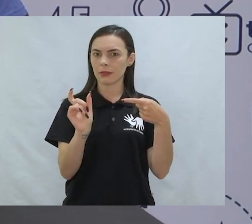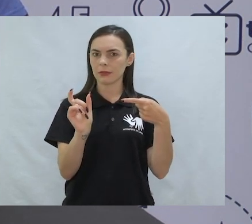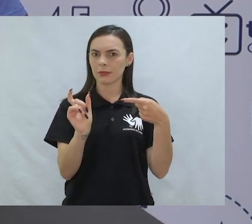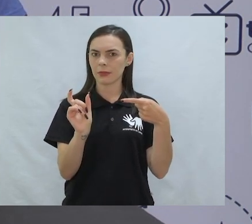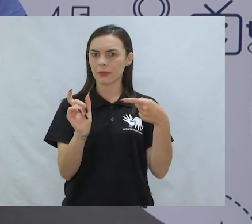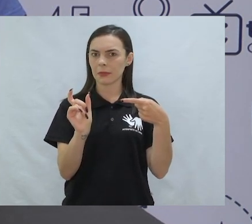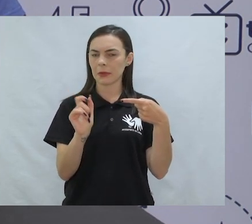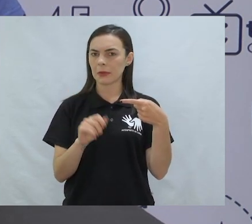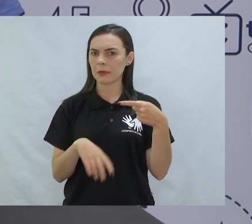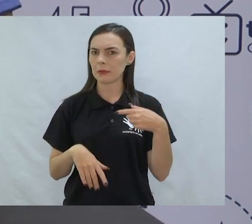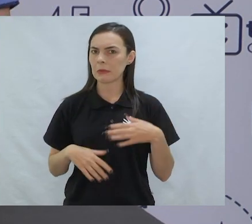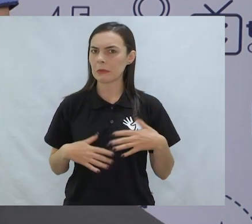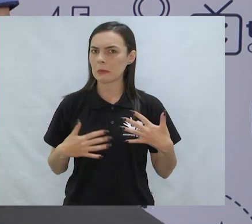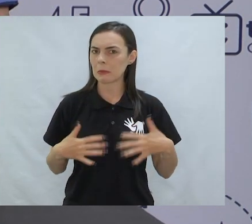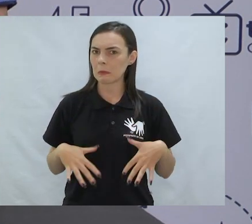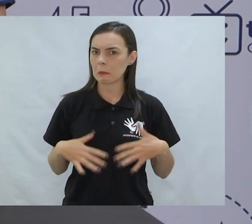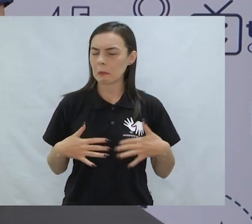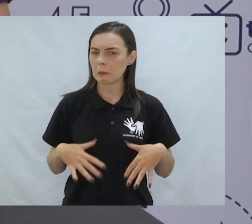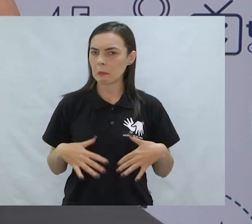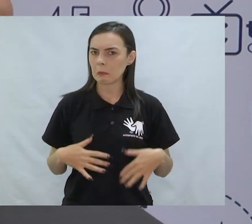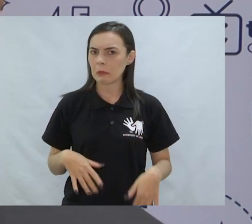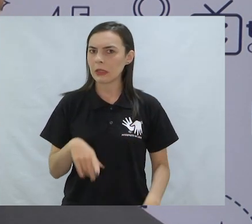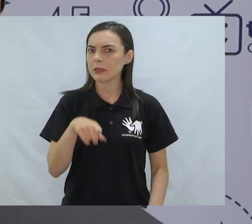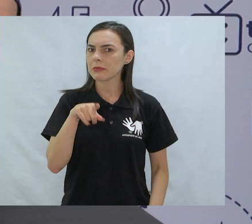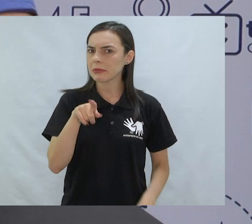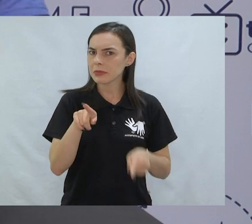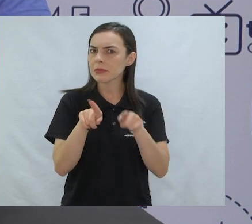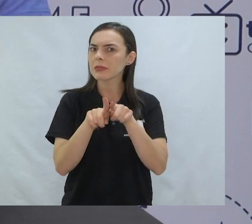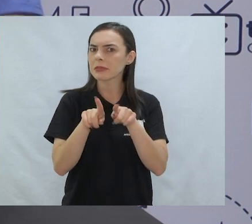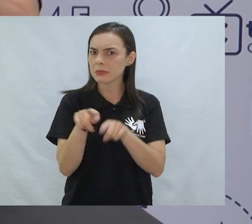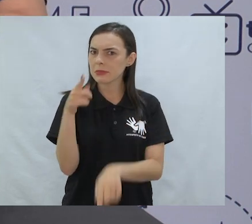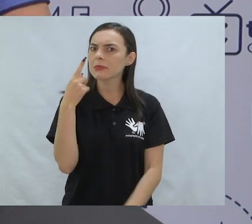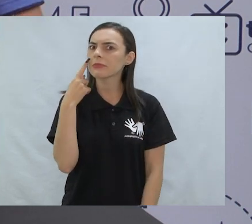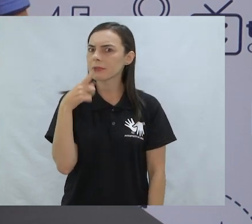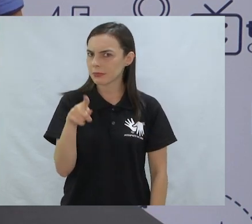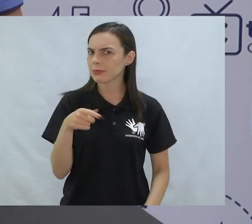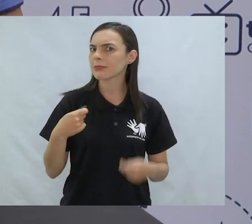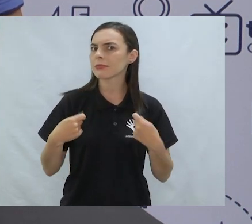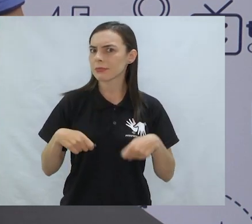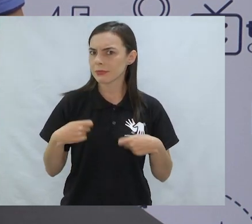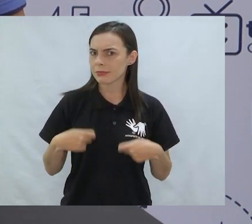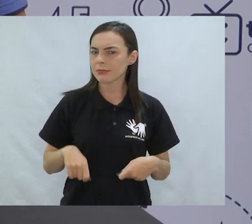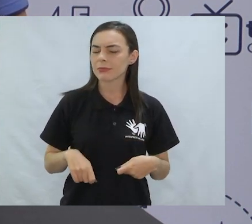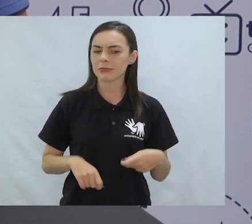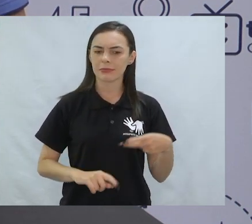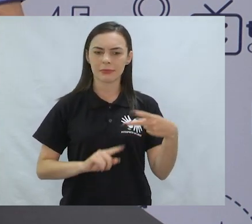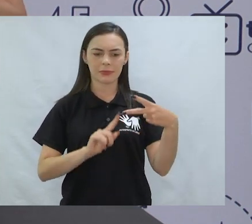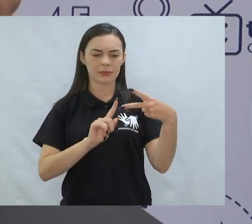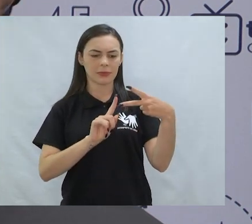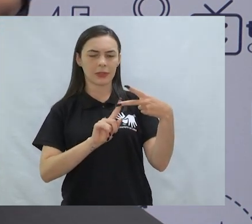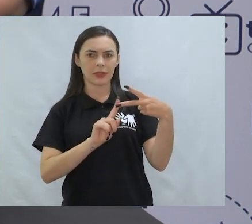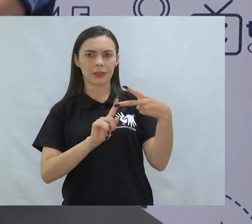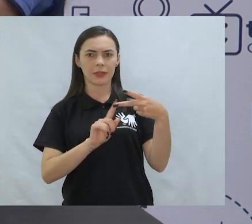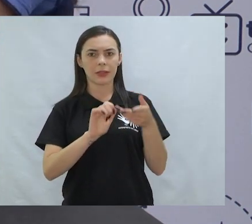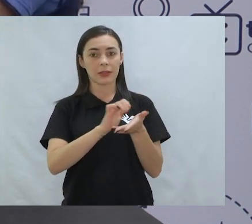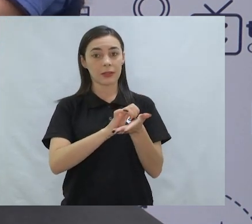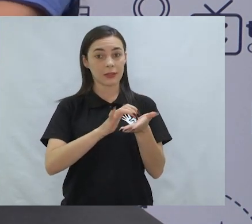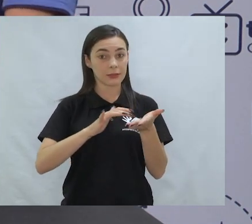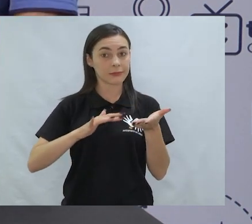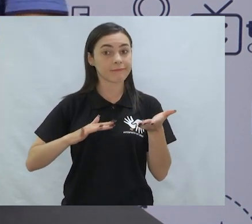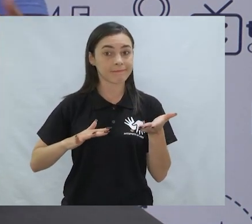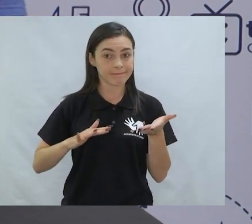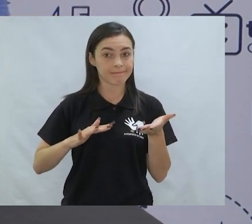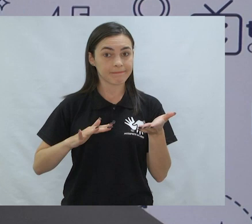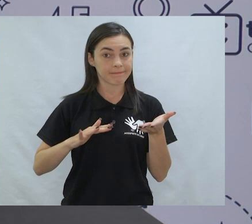a palavra. Ah, e você em casa vai ter que descobrir junto, tá bem? Vamos ter